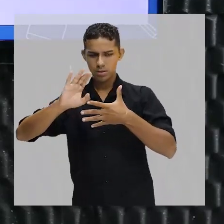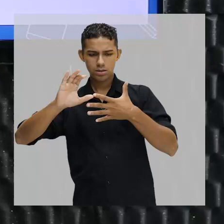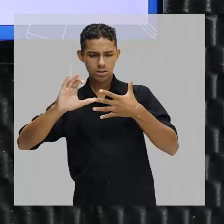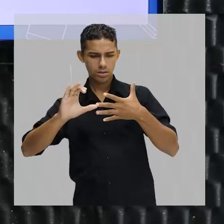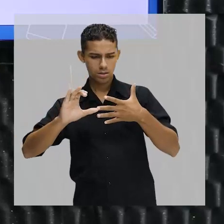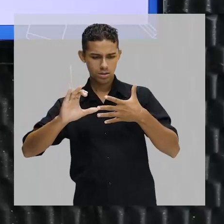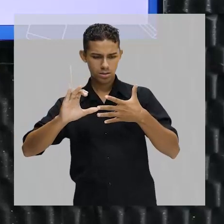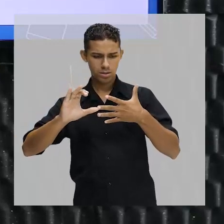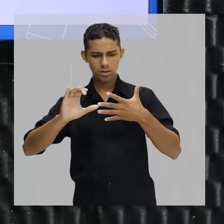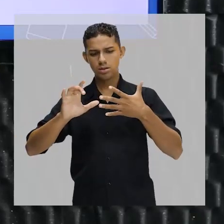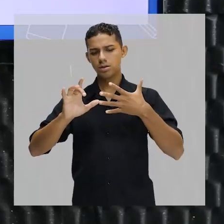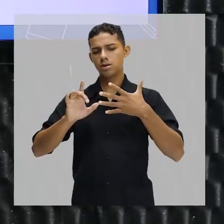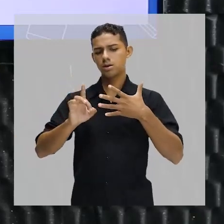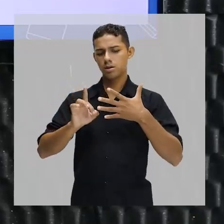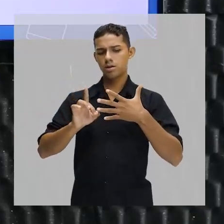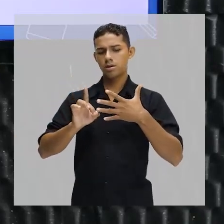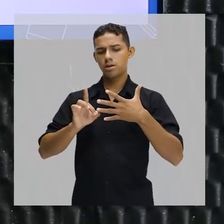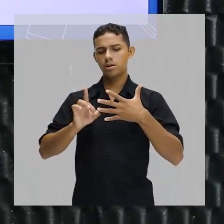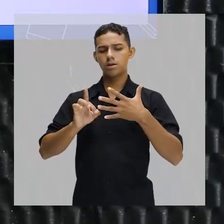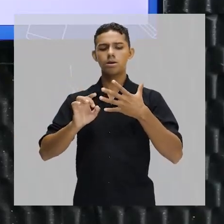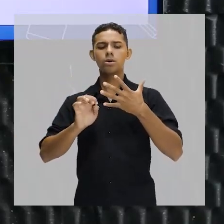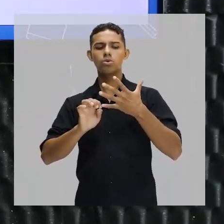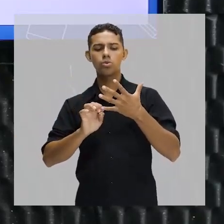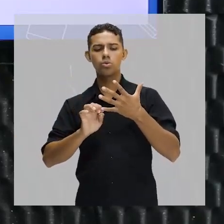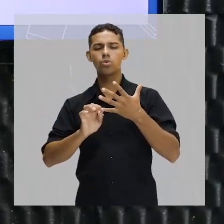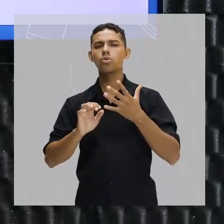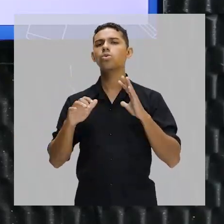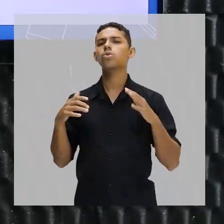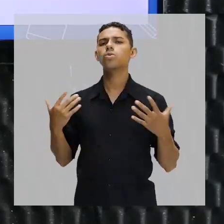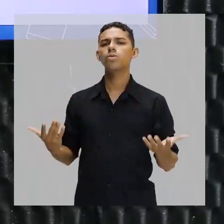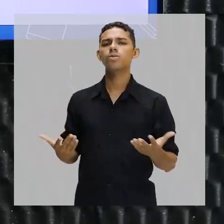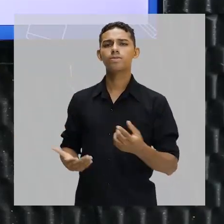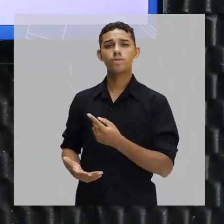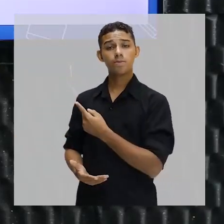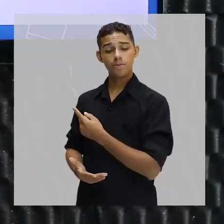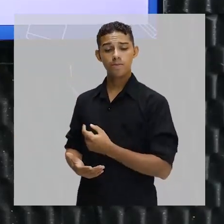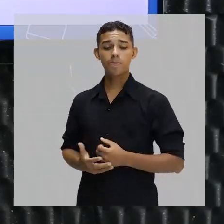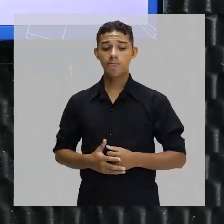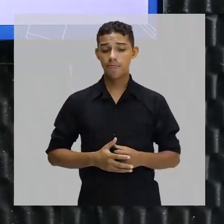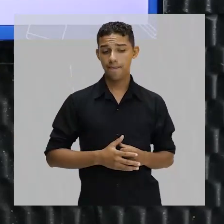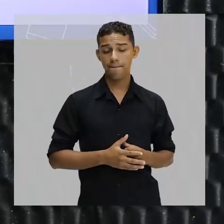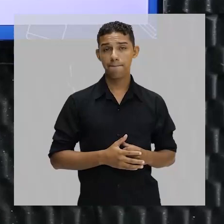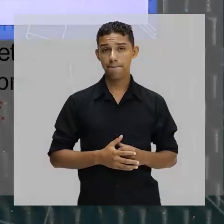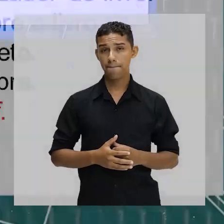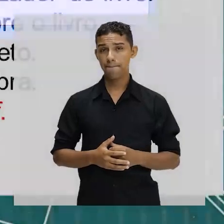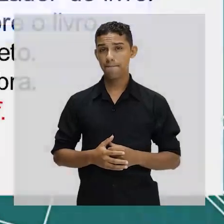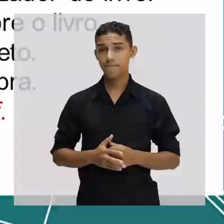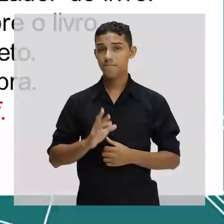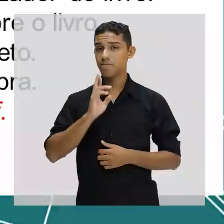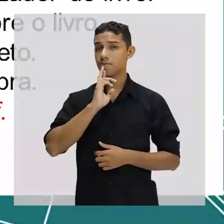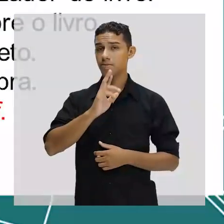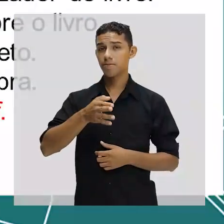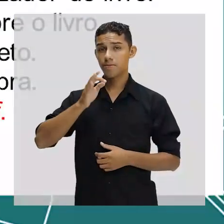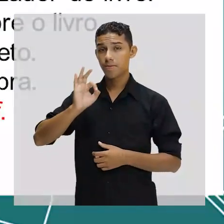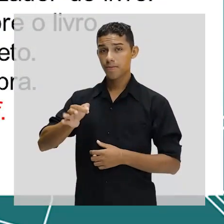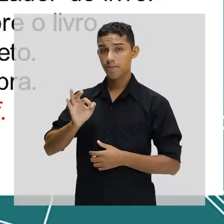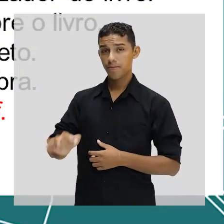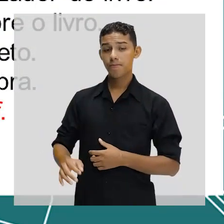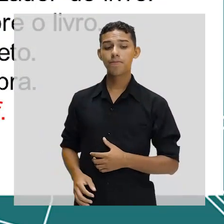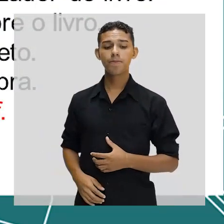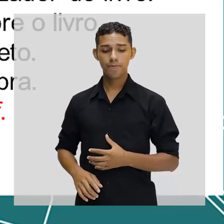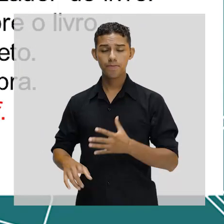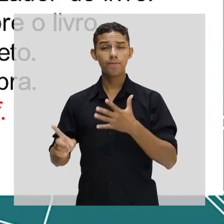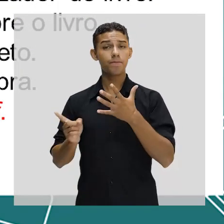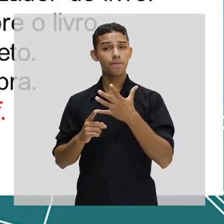argumentativa, narrativa, descritiva ou expositiva? Vamos lá para a resposta?